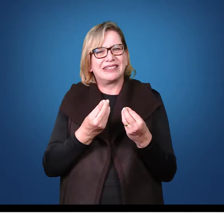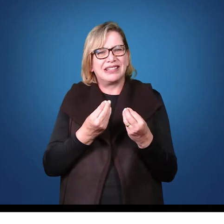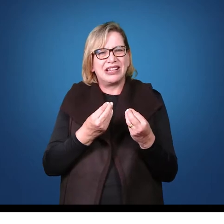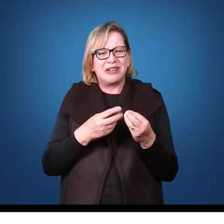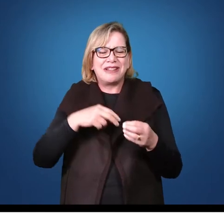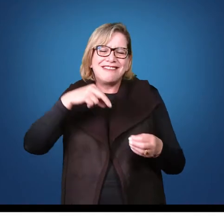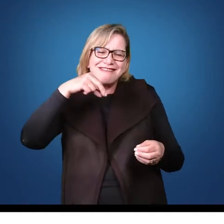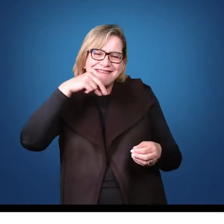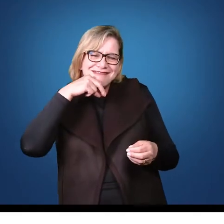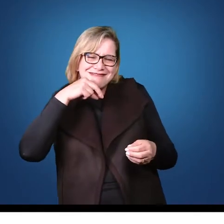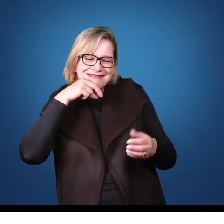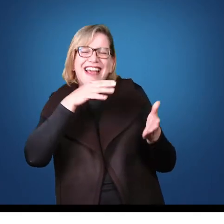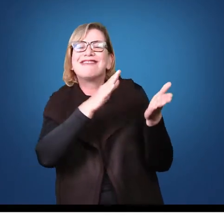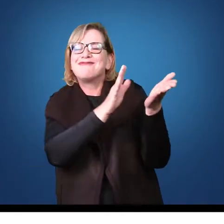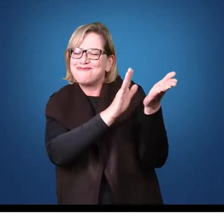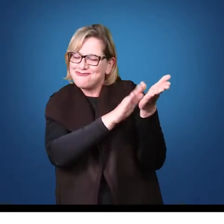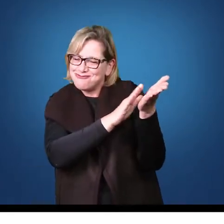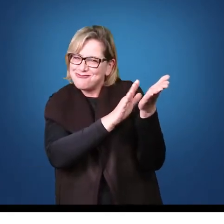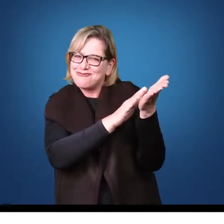Para a netinha.